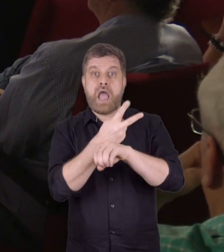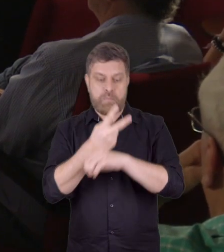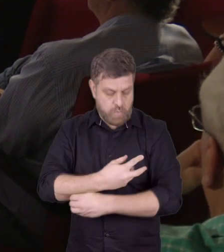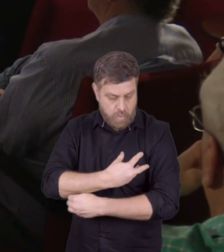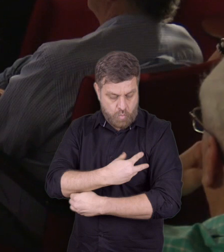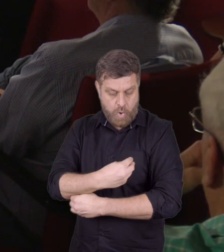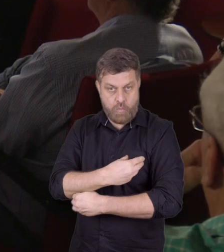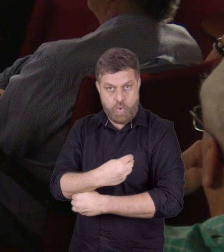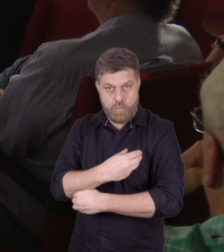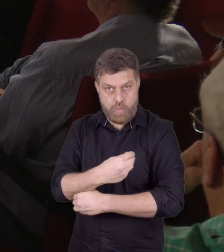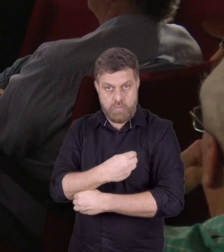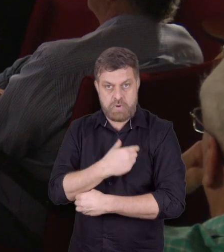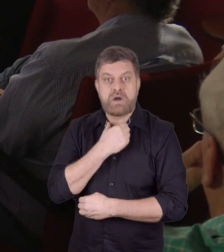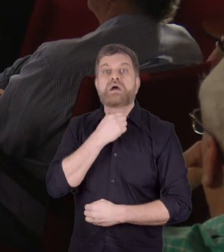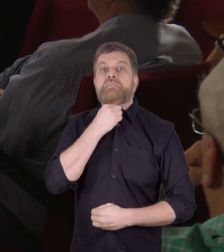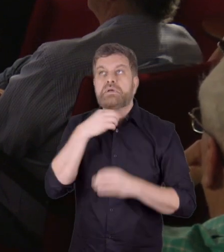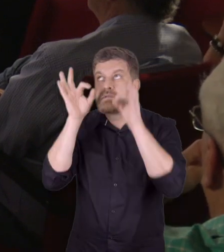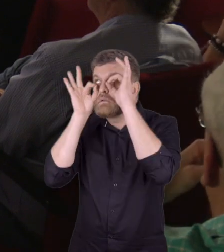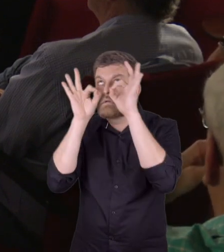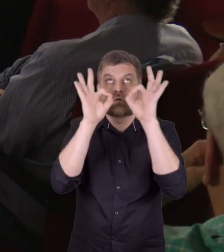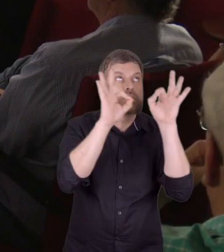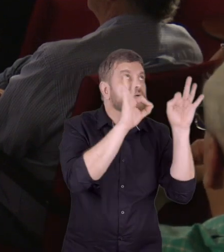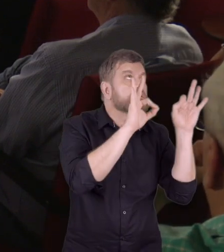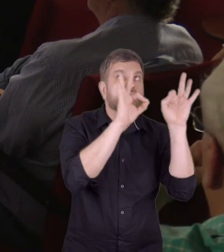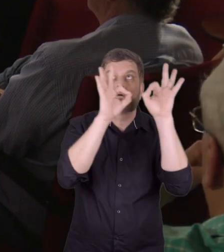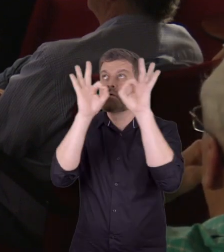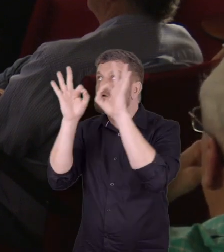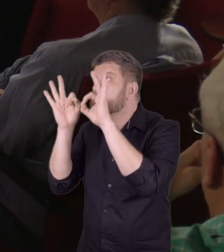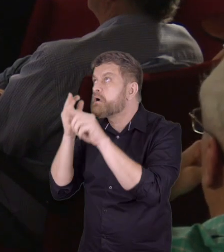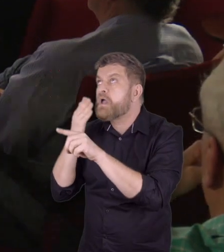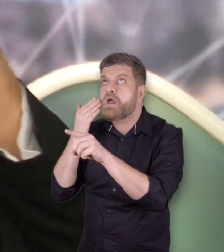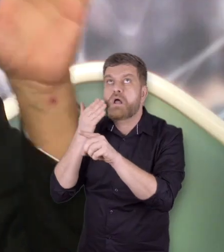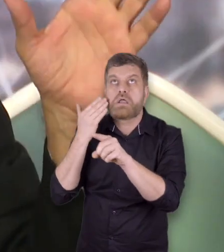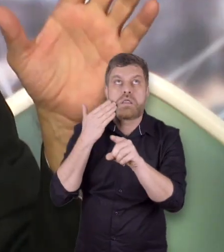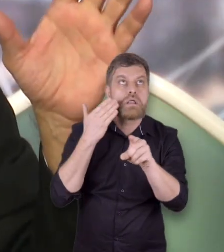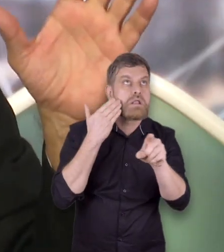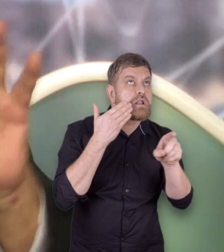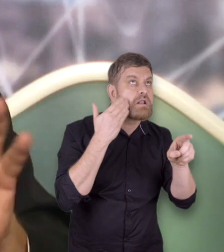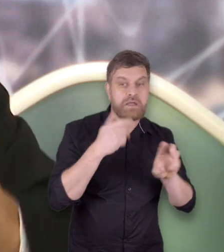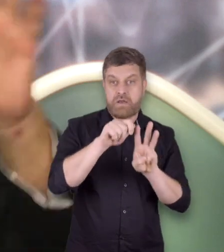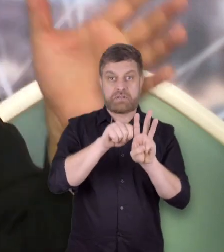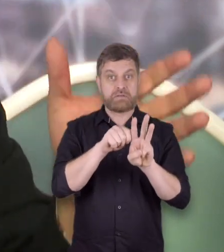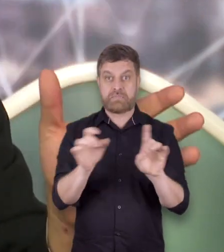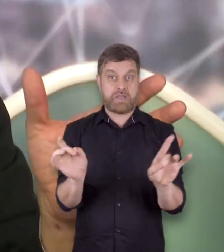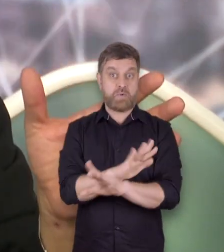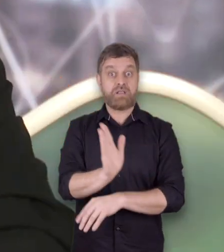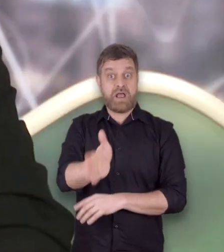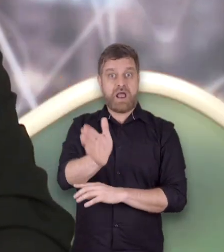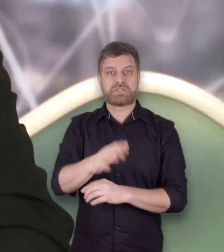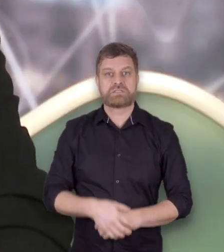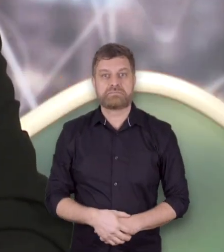para mamar e ele controla a cabeça e os olhos e fica explorando o ambiente, olhando para um lado e para o outro. 3 meses já faz tudo